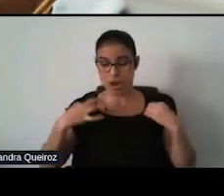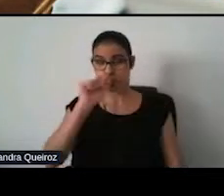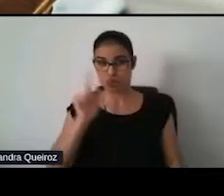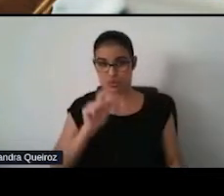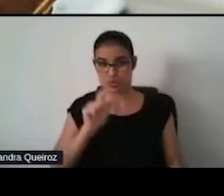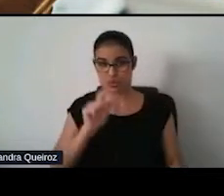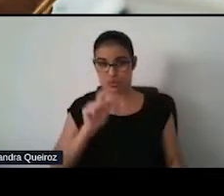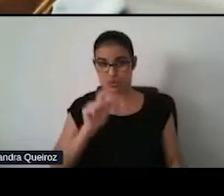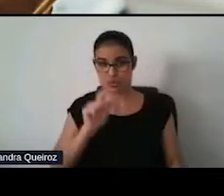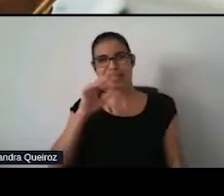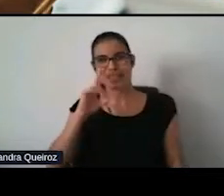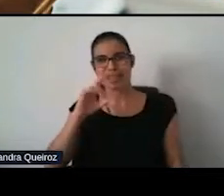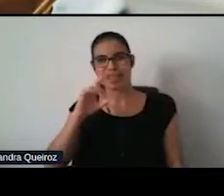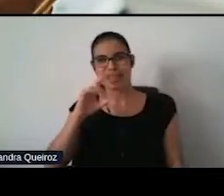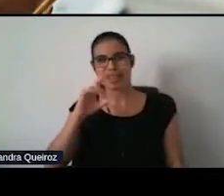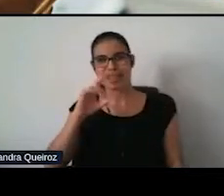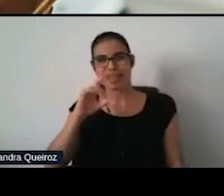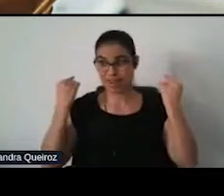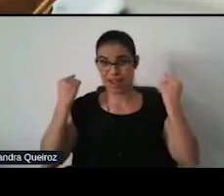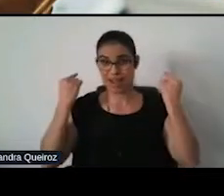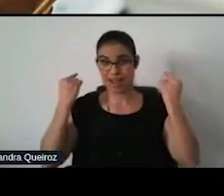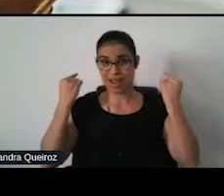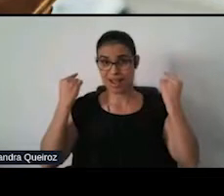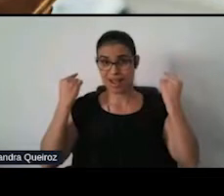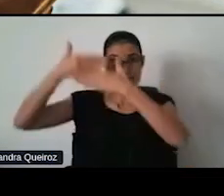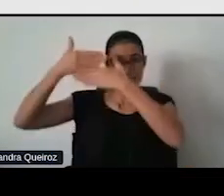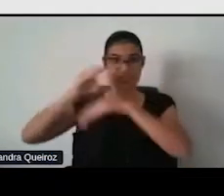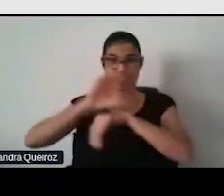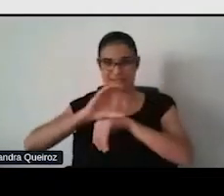e atrás de mim tem uma parede cinza.